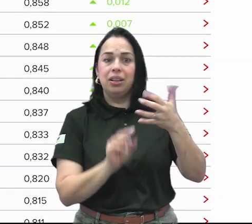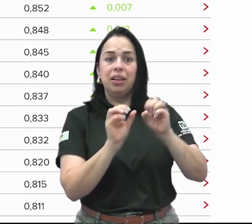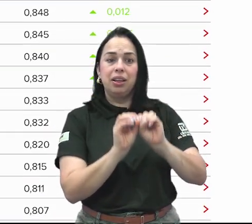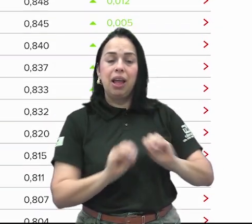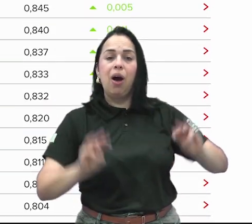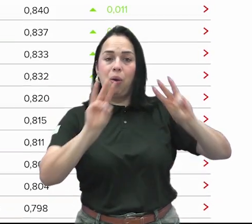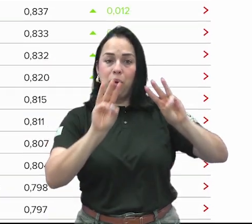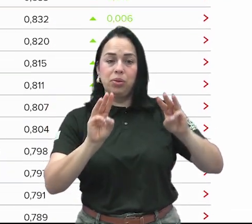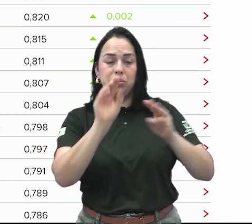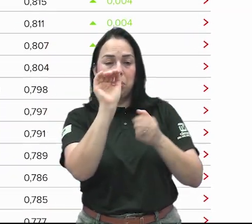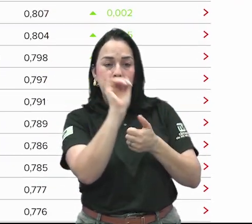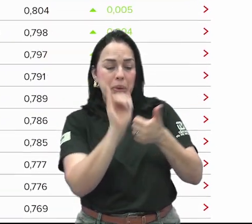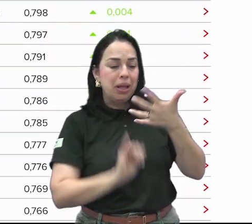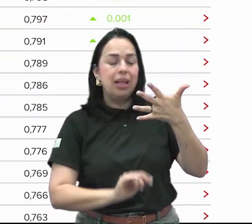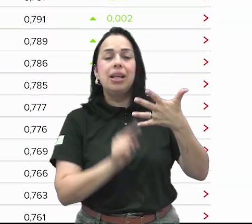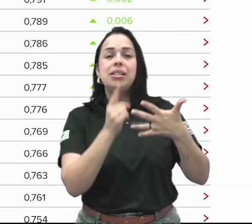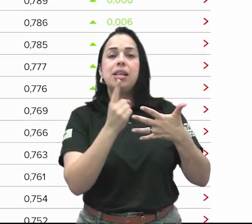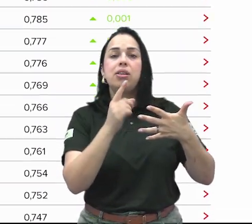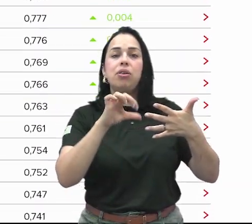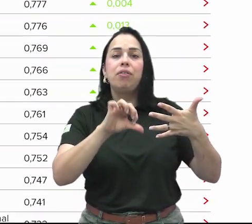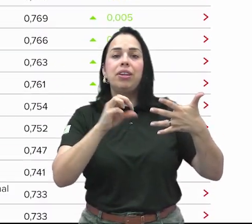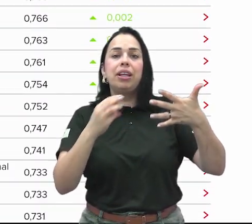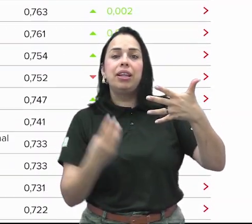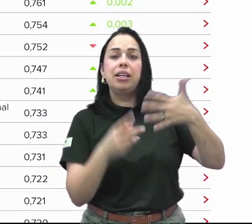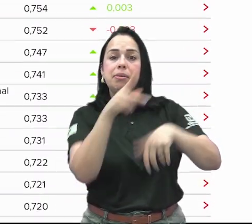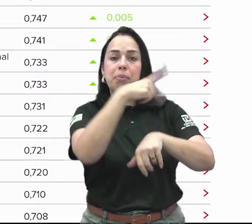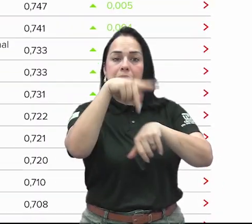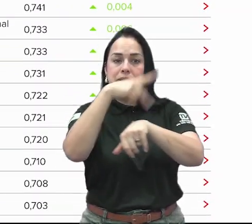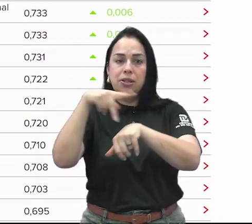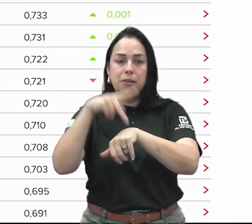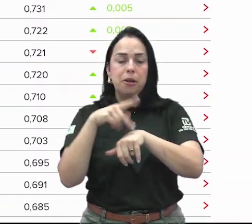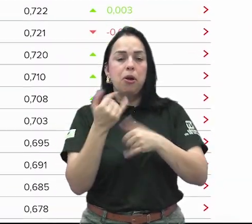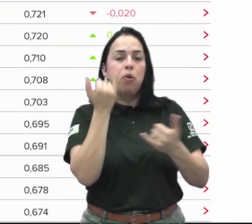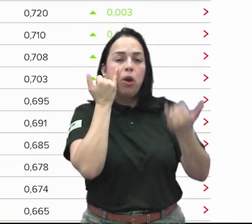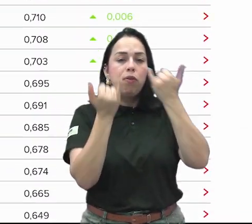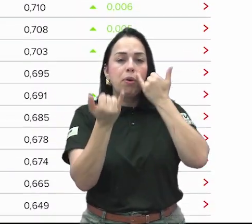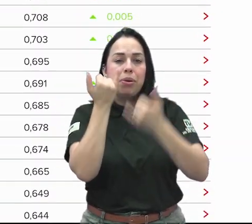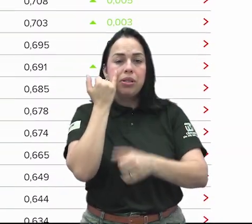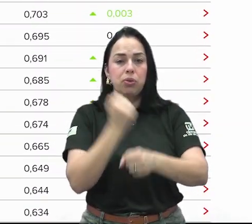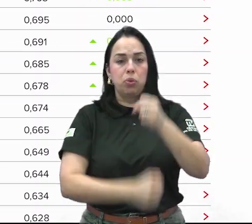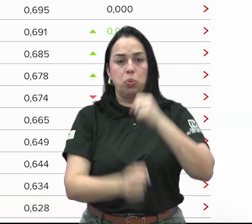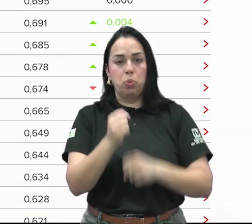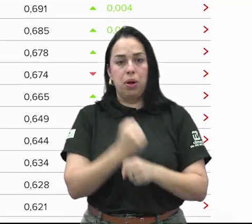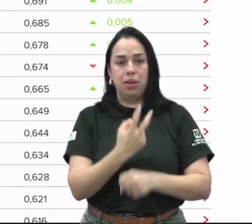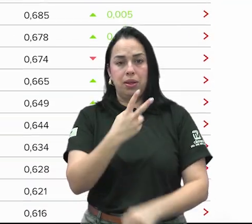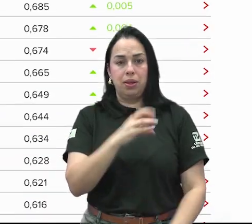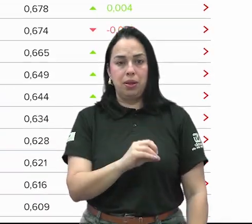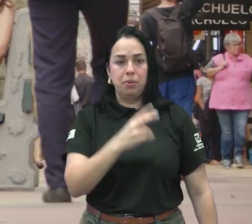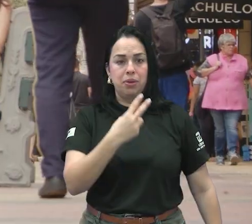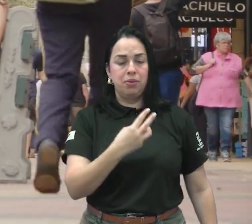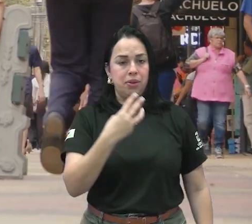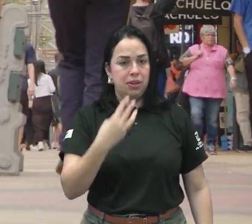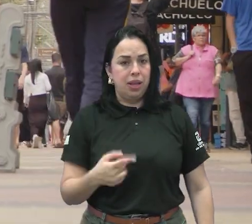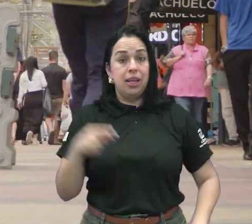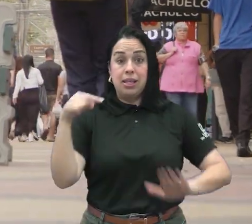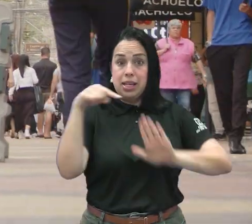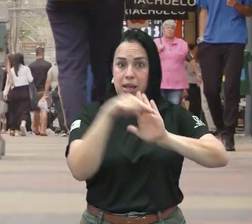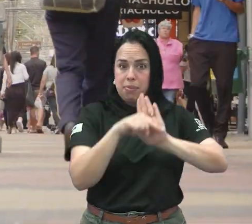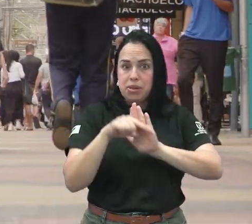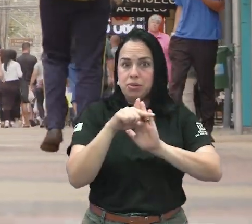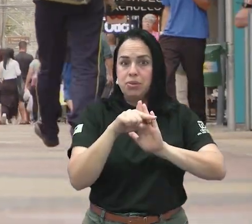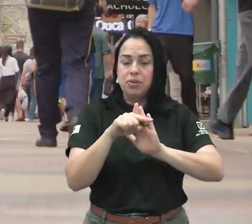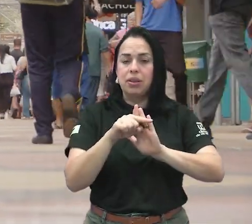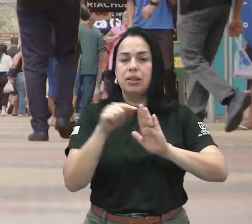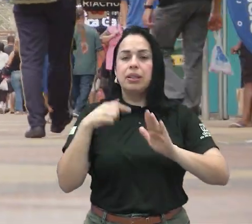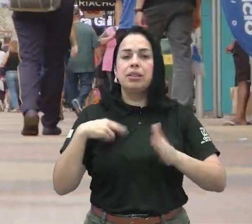é composta por 193 países, com base em informações de 2023. E o IDH serve